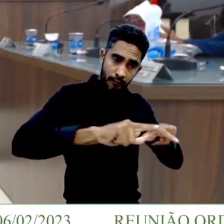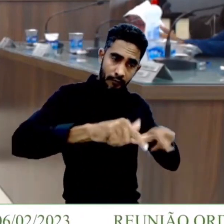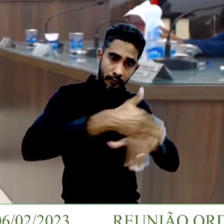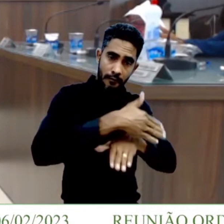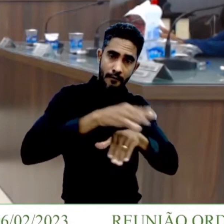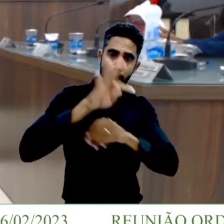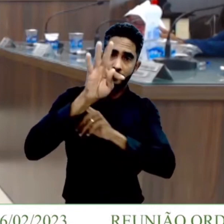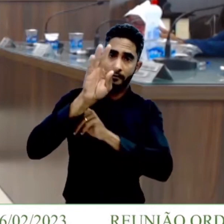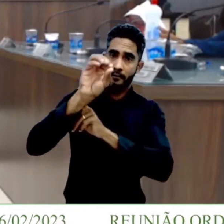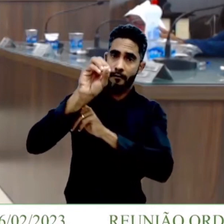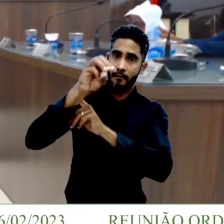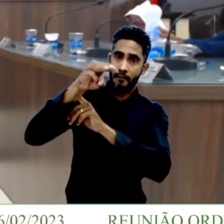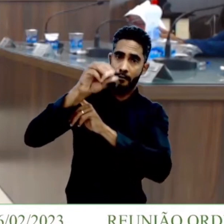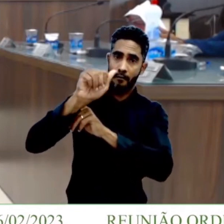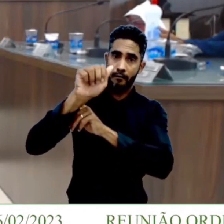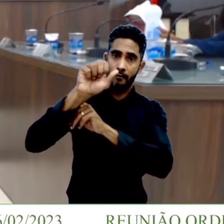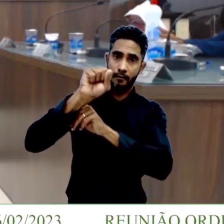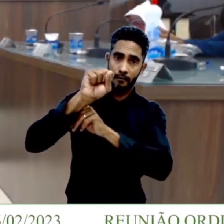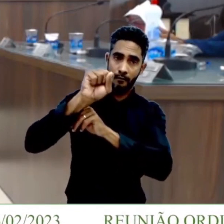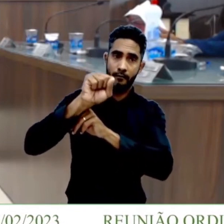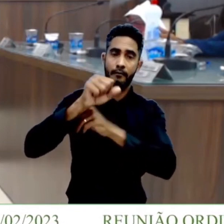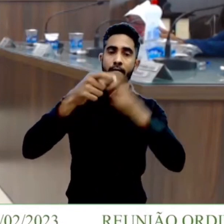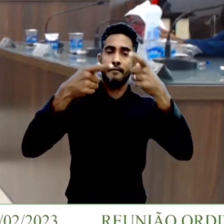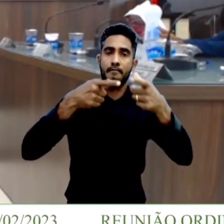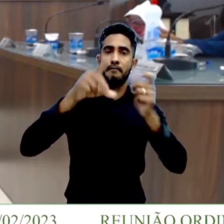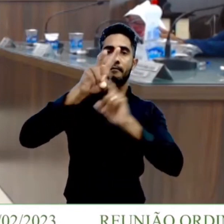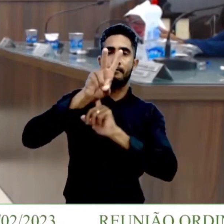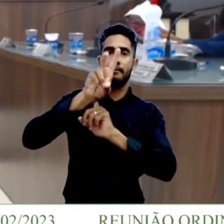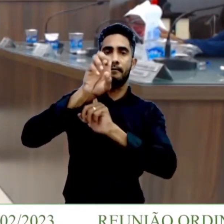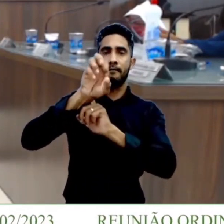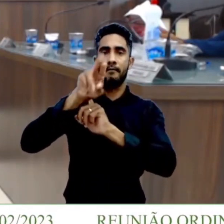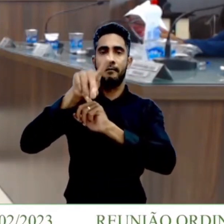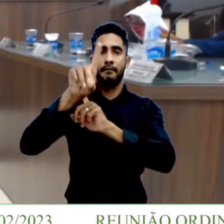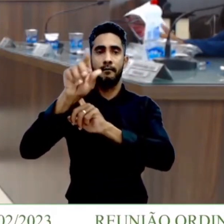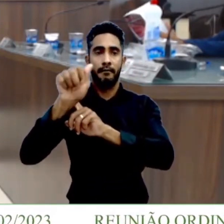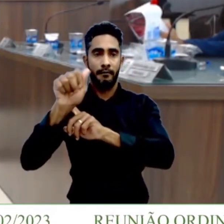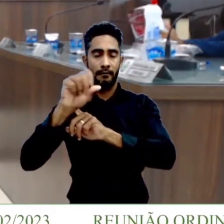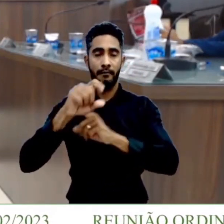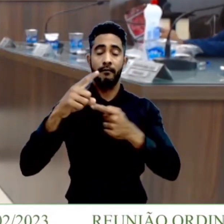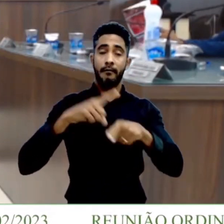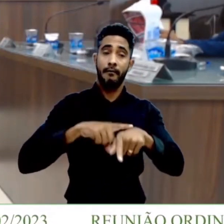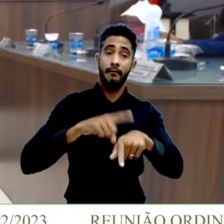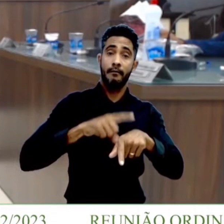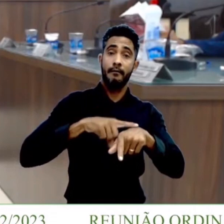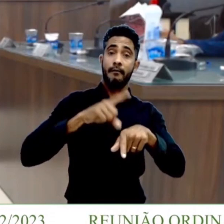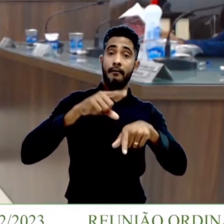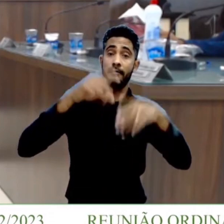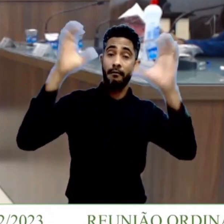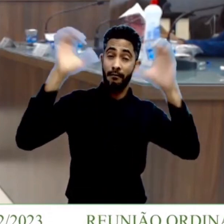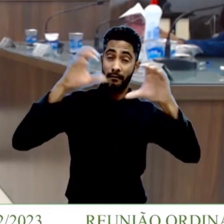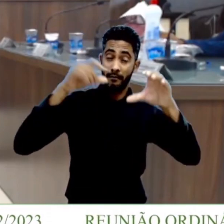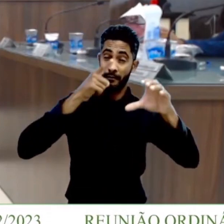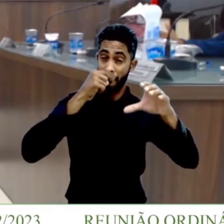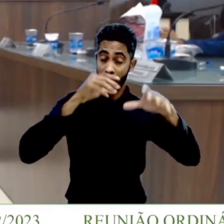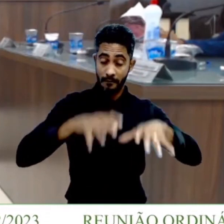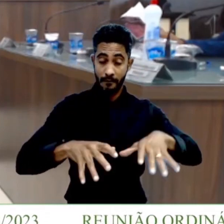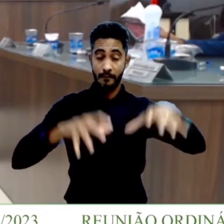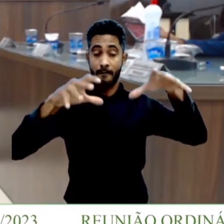Tomás Antônio de Gonzaga, no bairro Veredas, já que no período chuvoso há muita água empoçada em frente às residências da